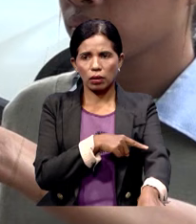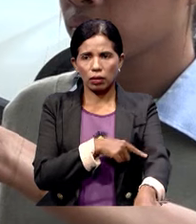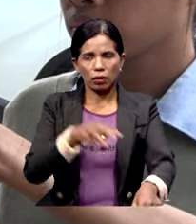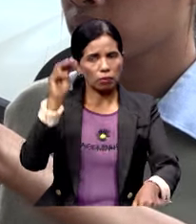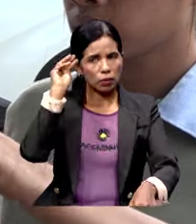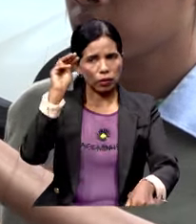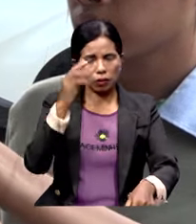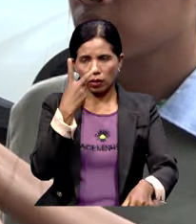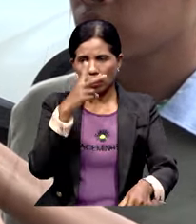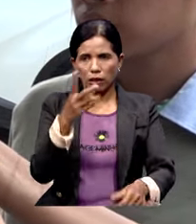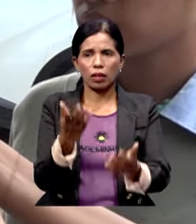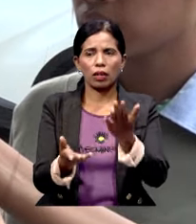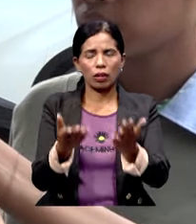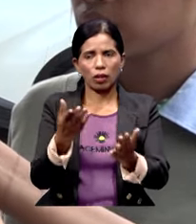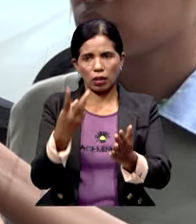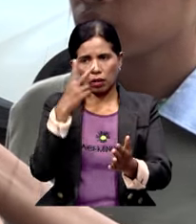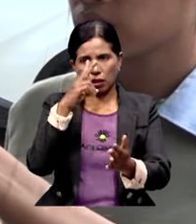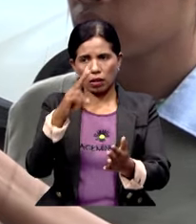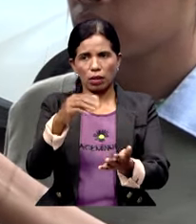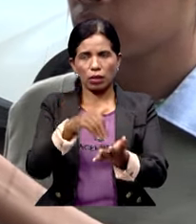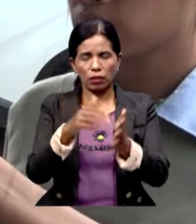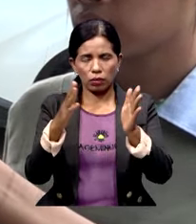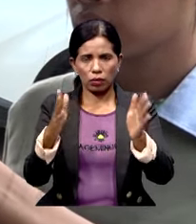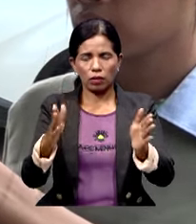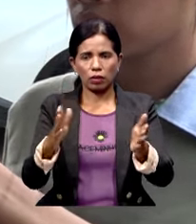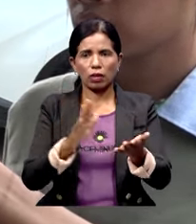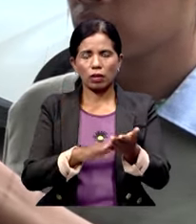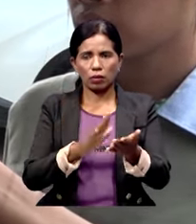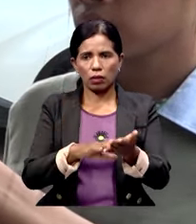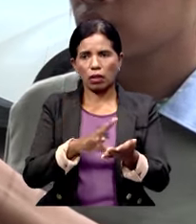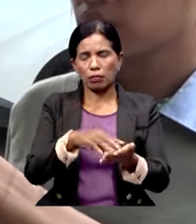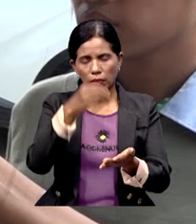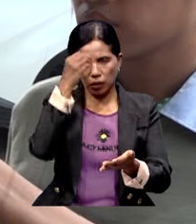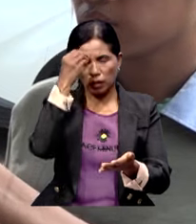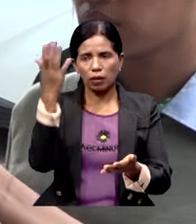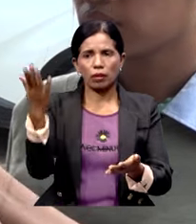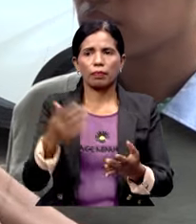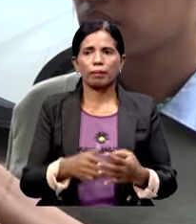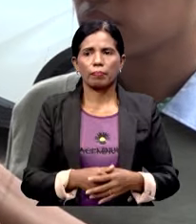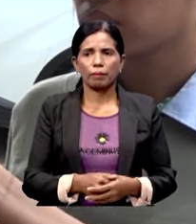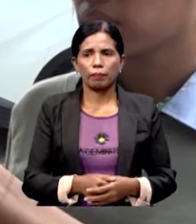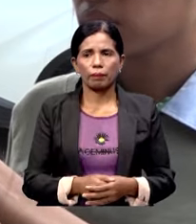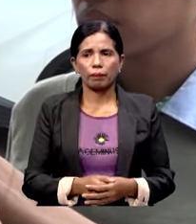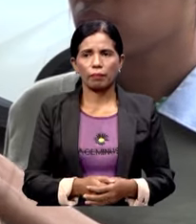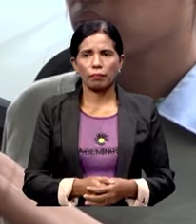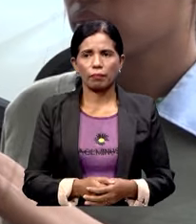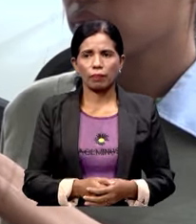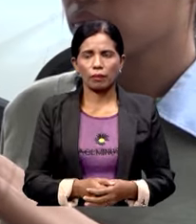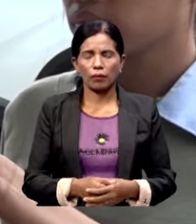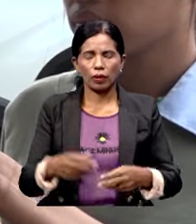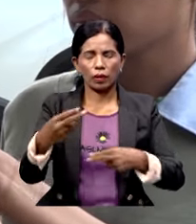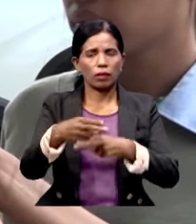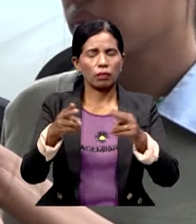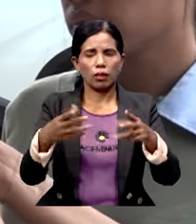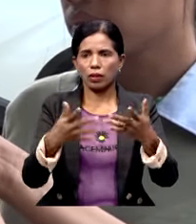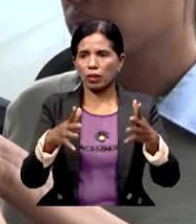se tetu hare ba estudantes ser ne condição ensino a iha ensino aprendizagem salas de aulas lá